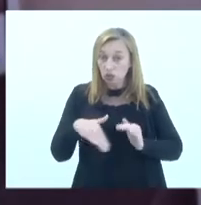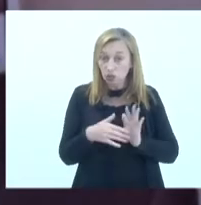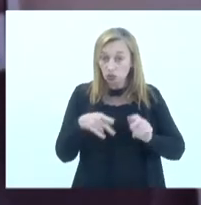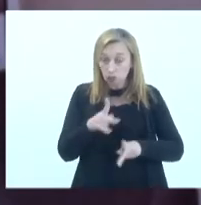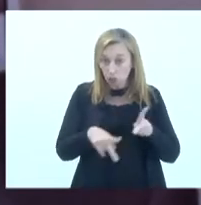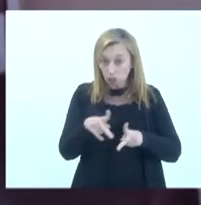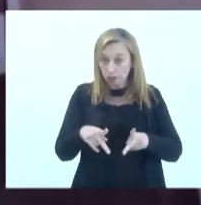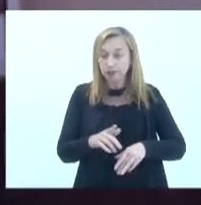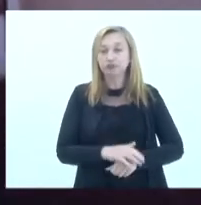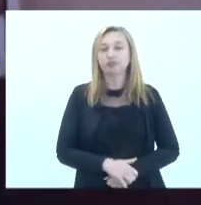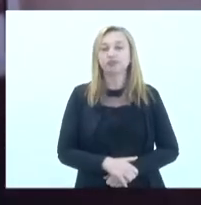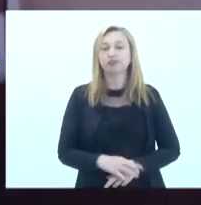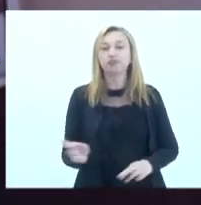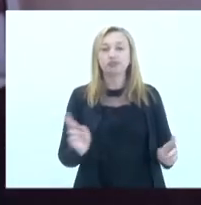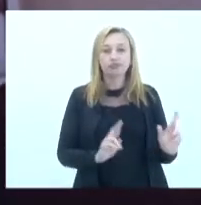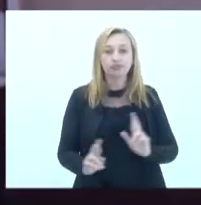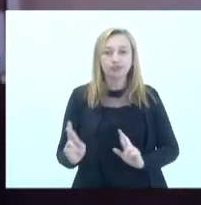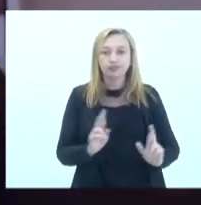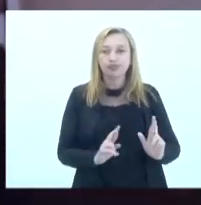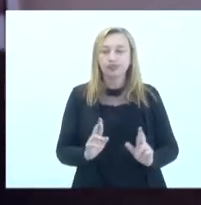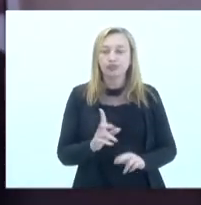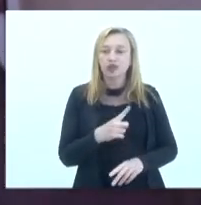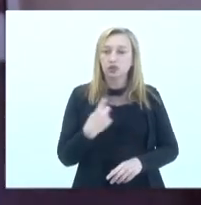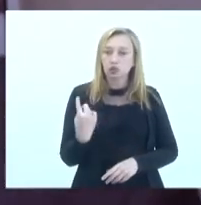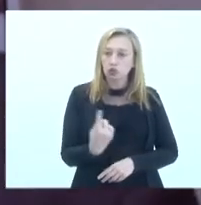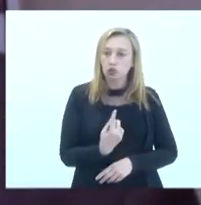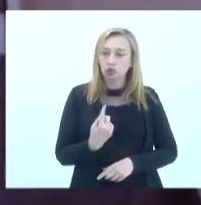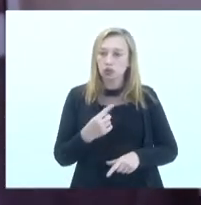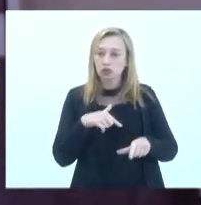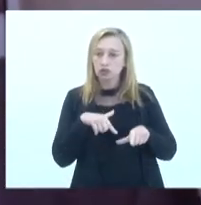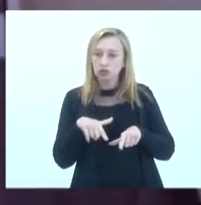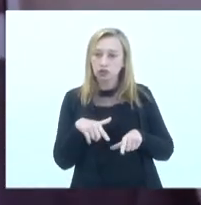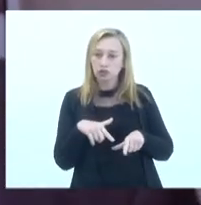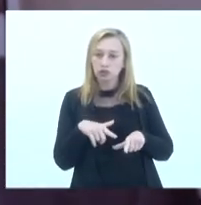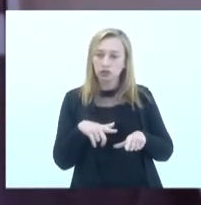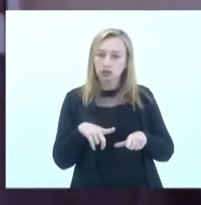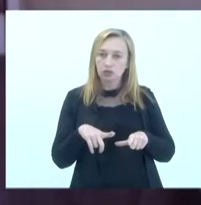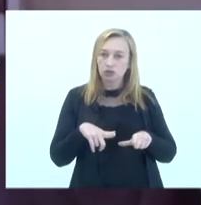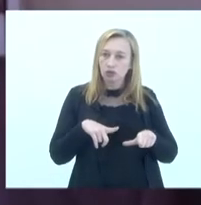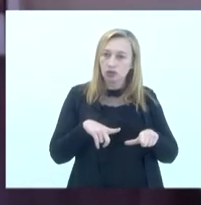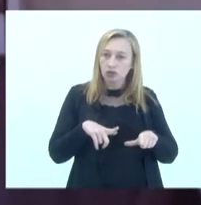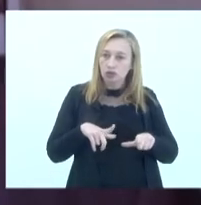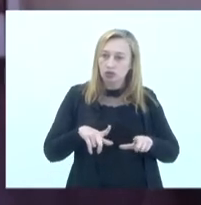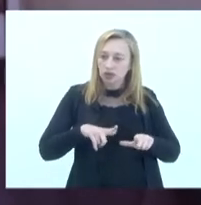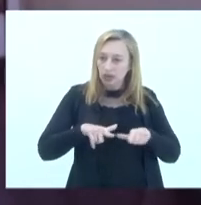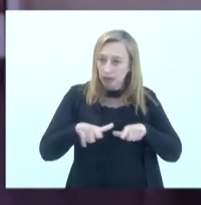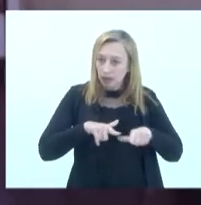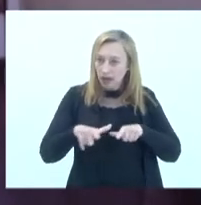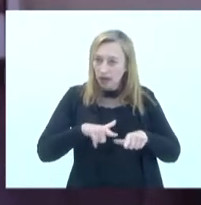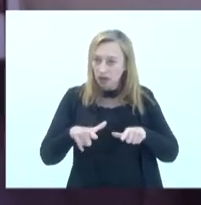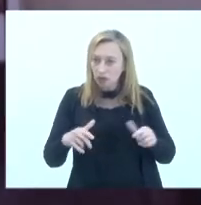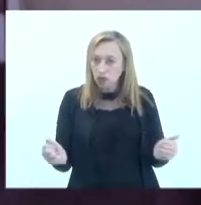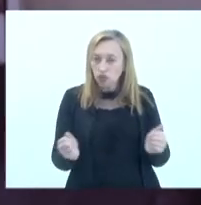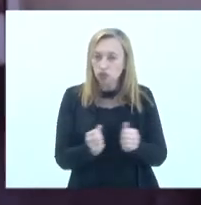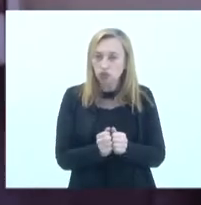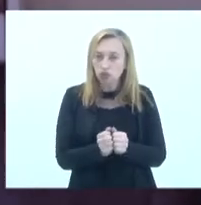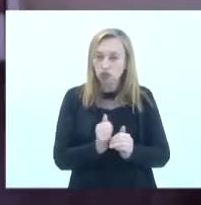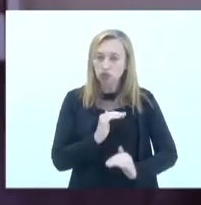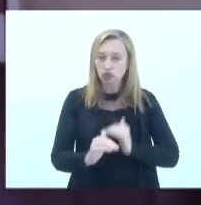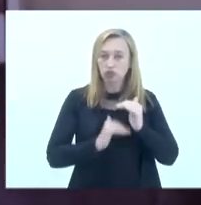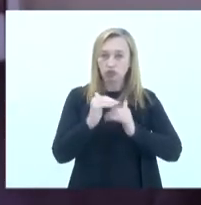comunidade. Em relação à nossa vocação enquanto ator envolvido com desenvolvimento